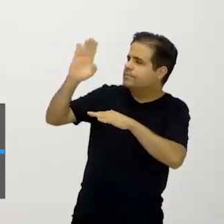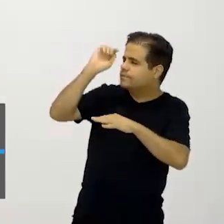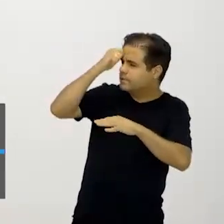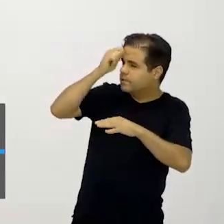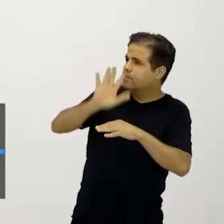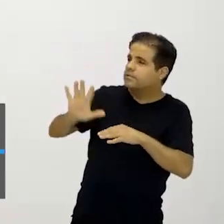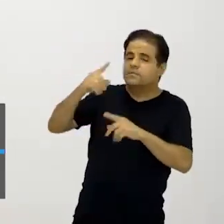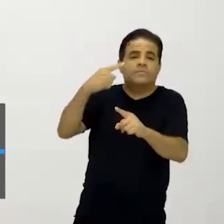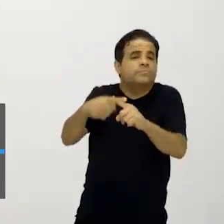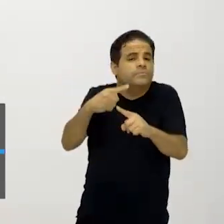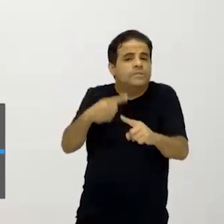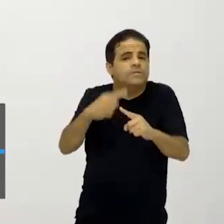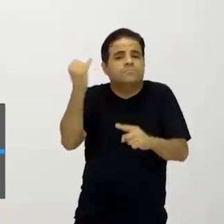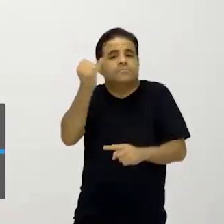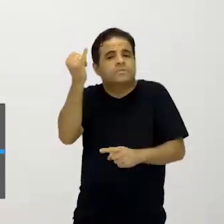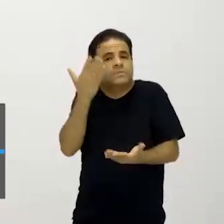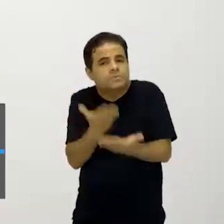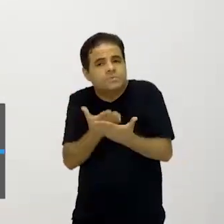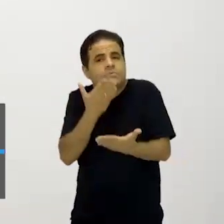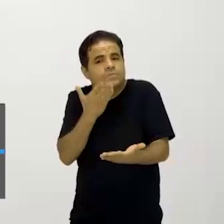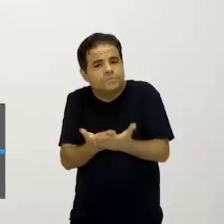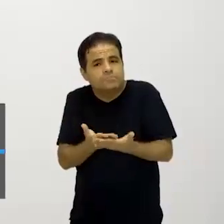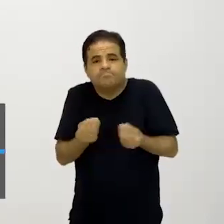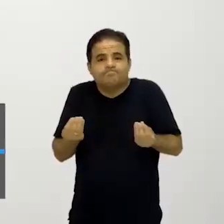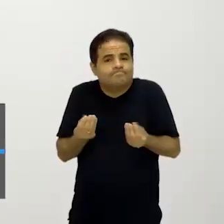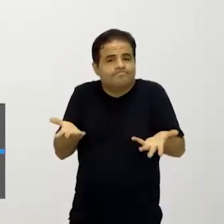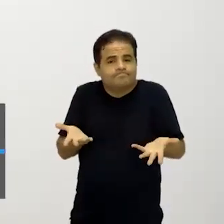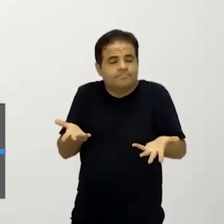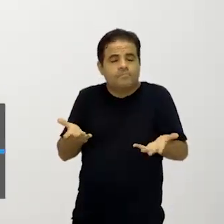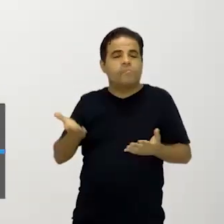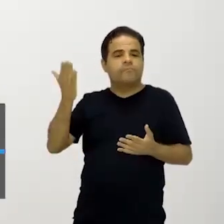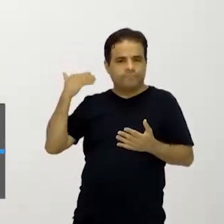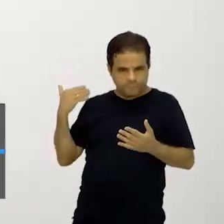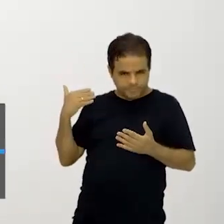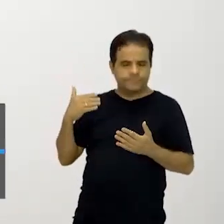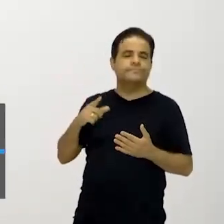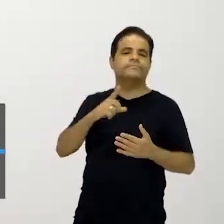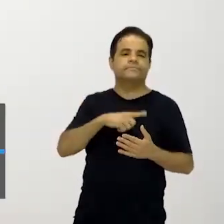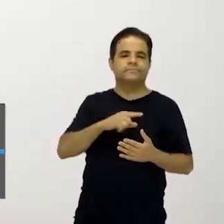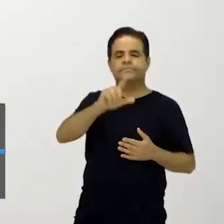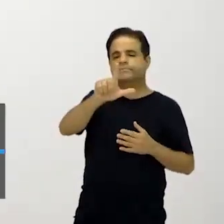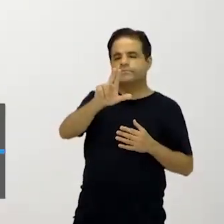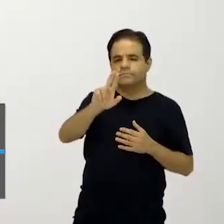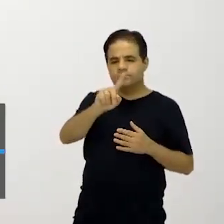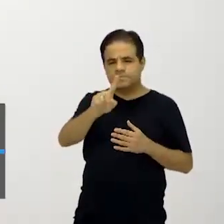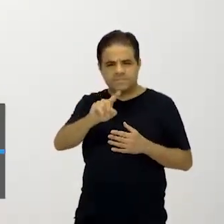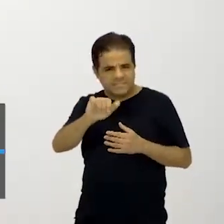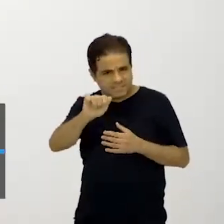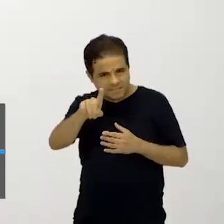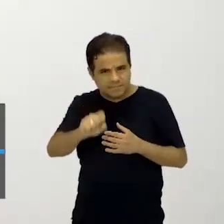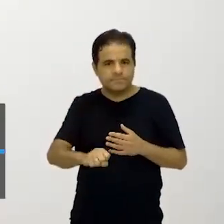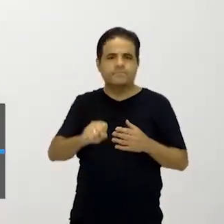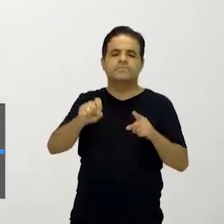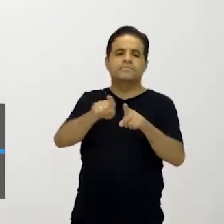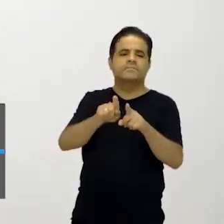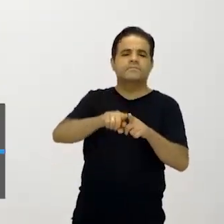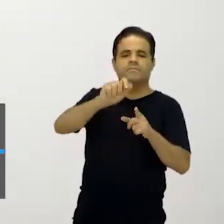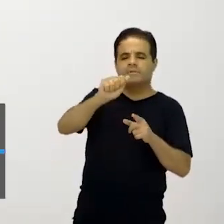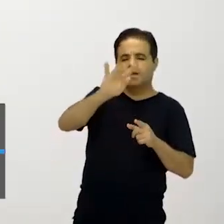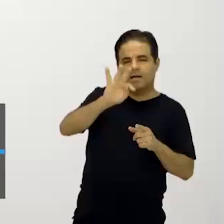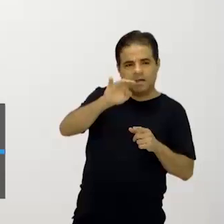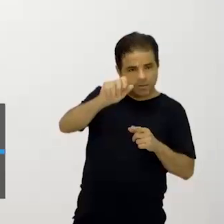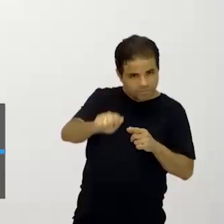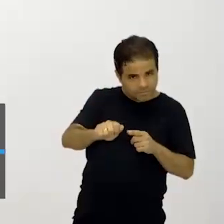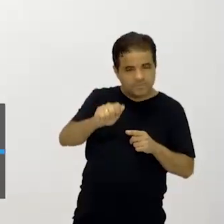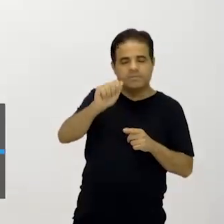acontece, por que é importante estudar isso, né? Eu falava que antes caía muito Lusíadas, né? Alto da Barca do Inferno, então